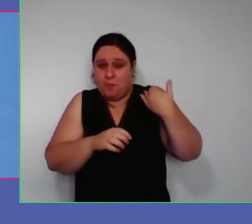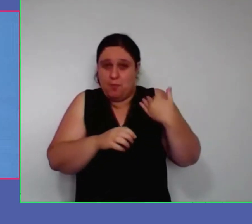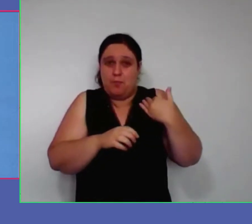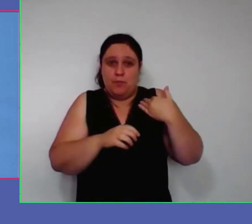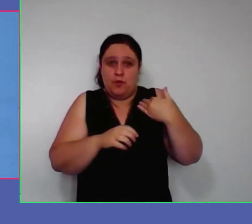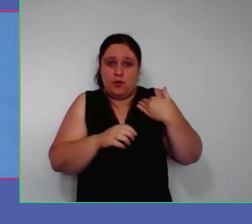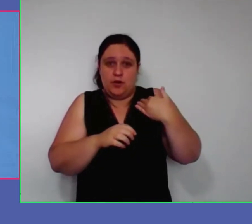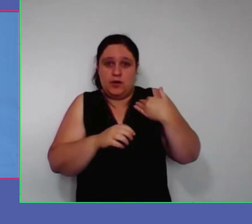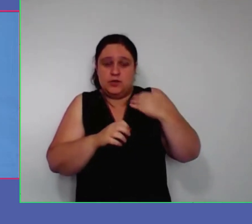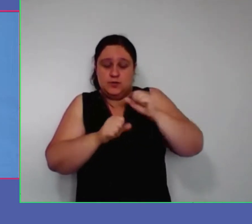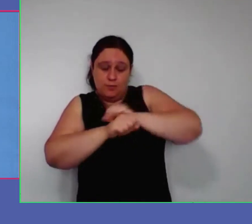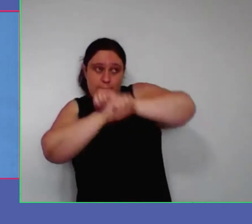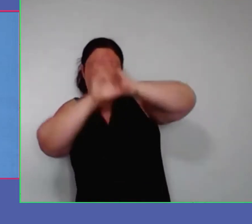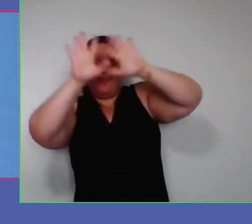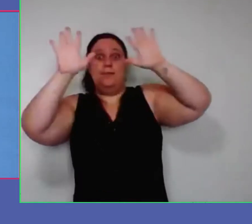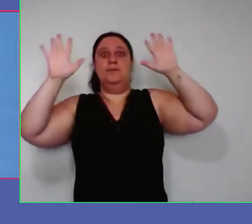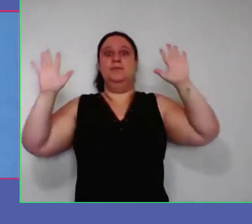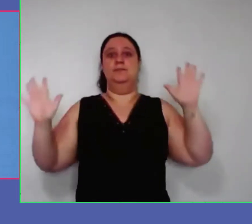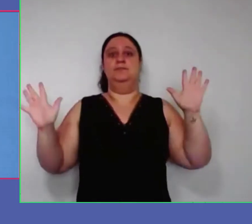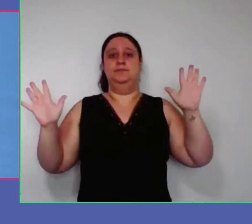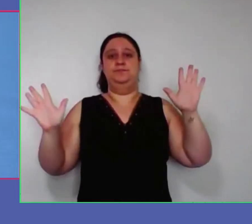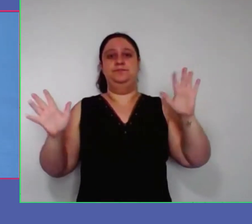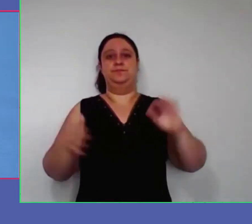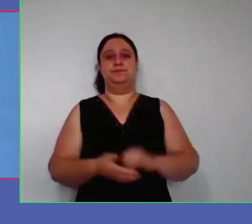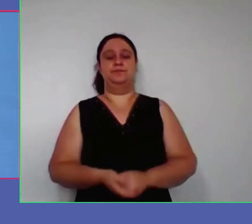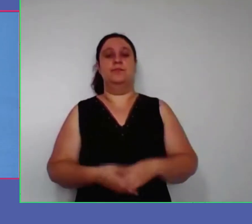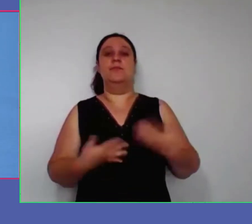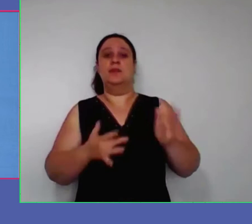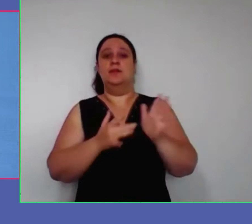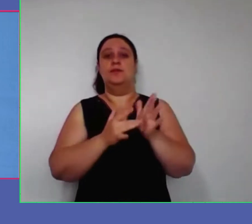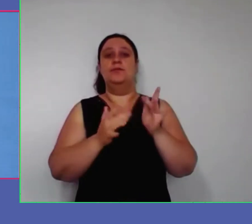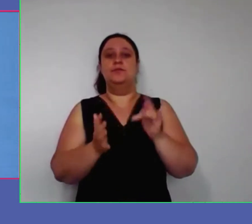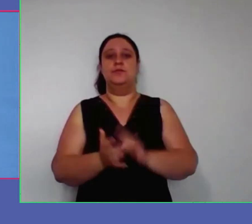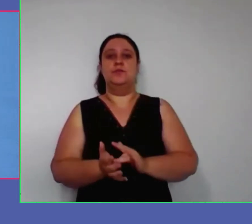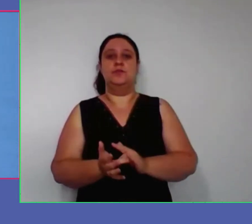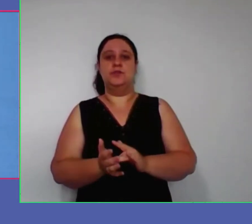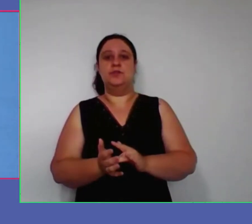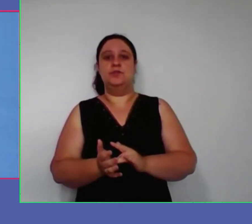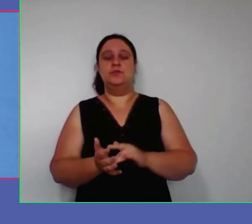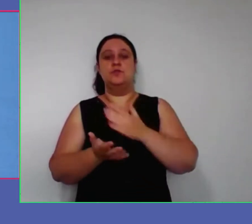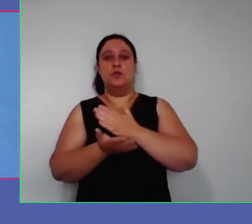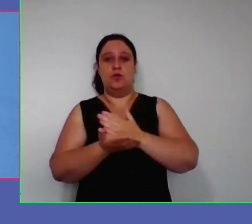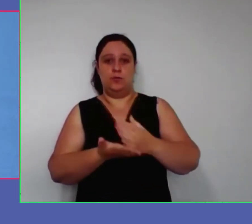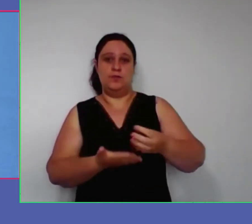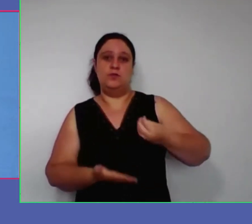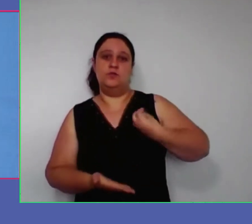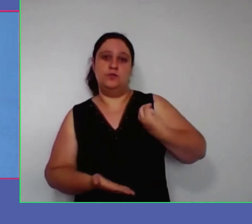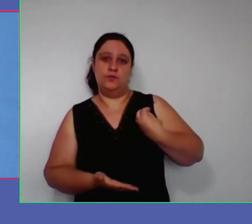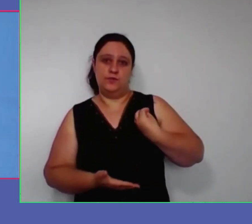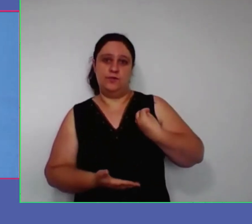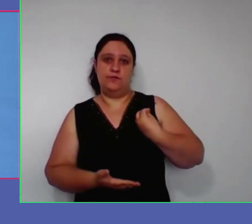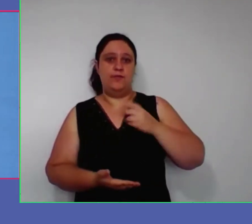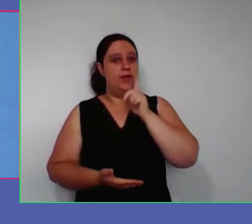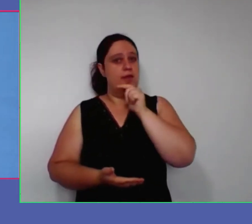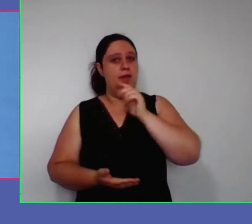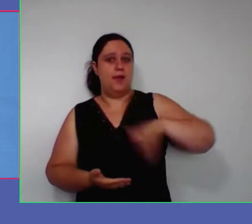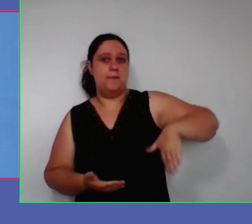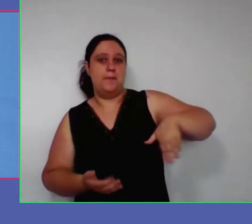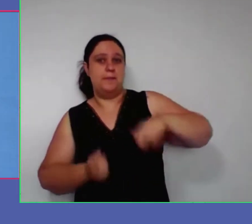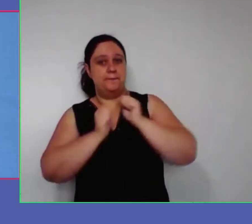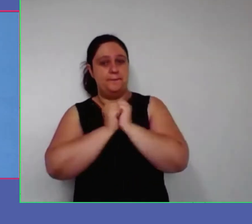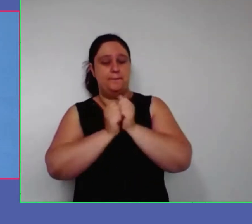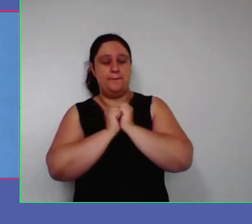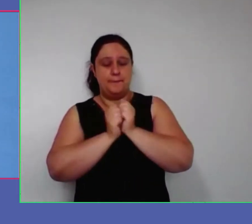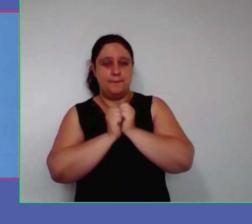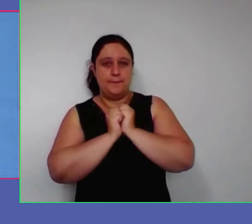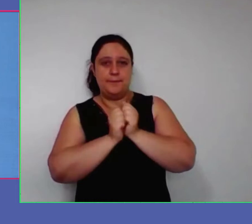resplandeceu-lhes a luz. Jesus então passou a viver à beira-mar, em Cafarnaum, no